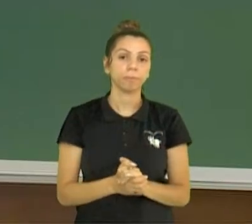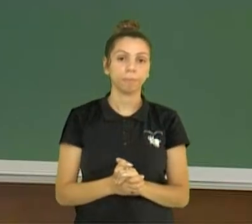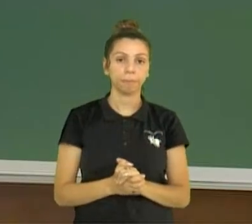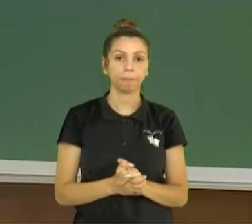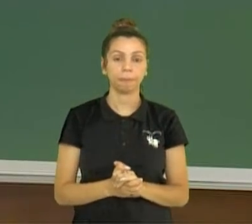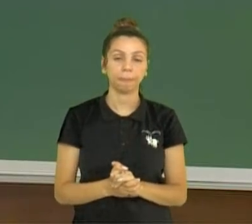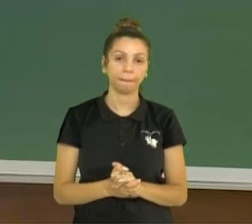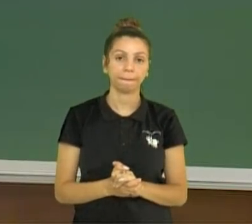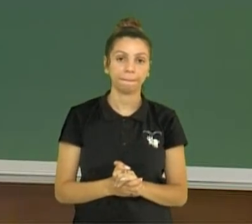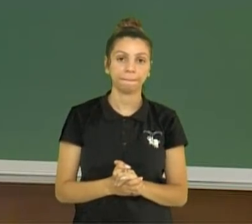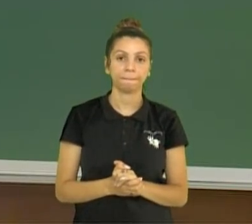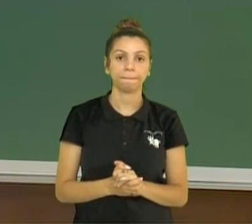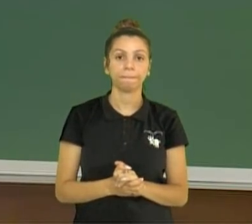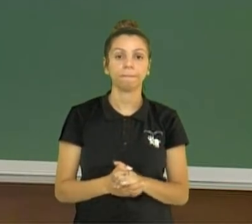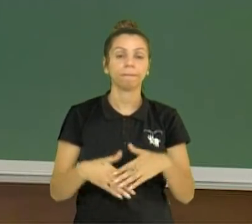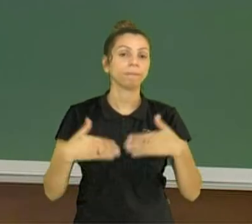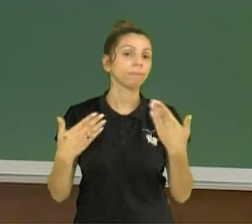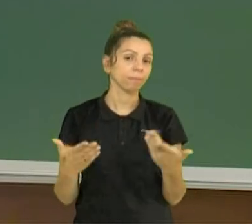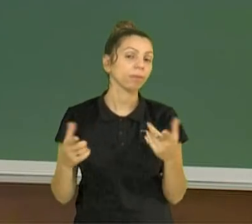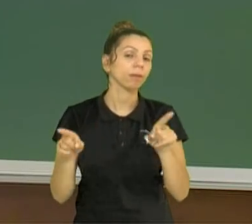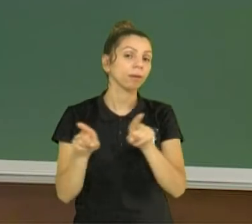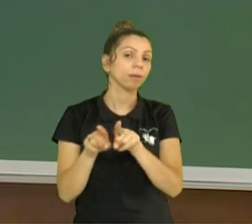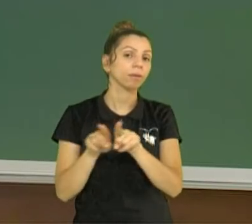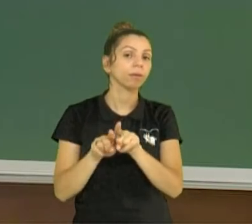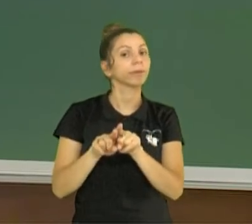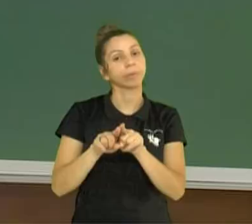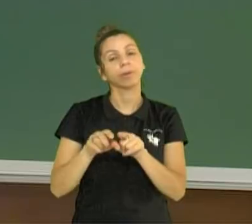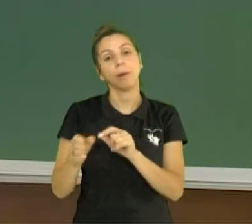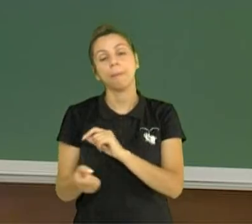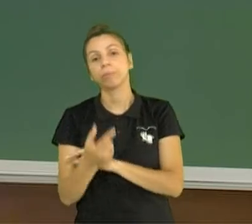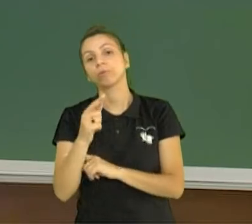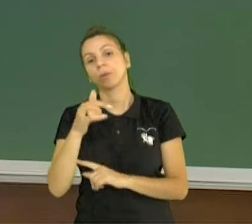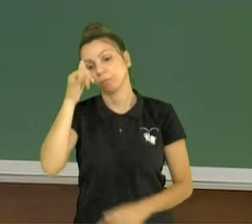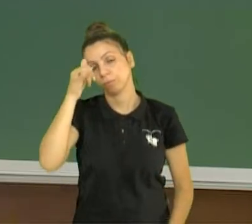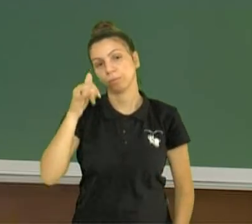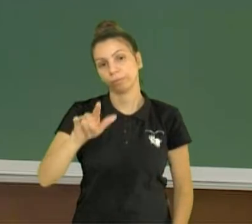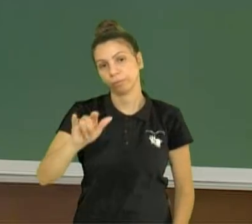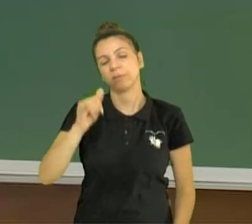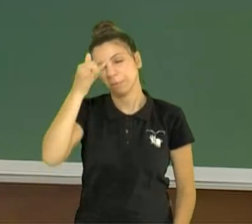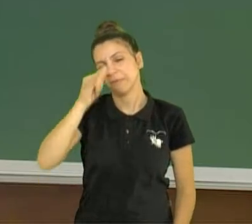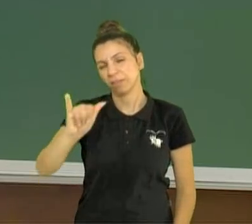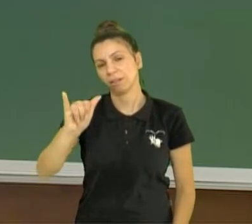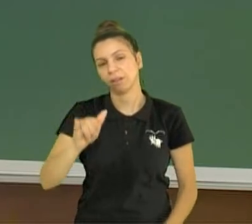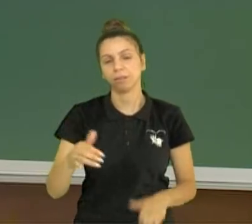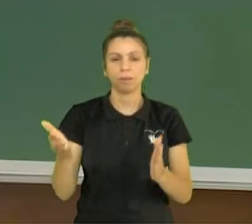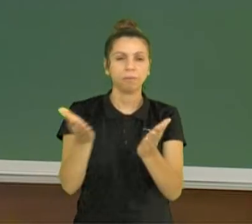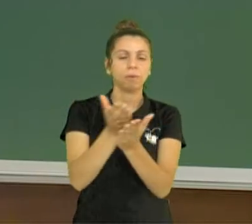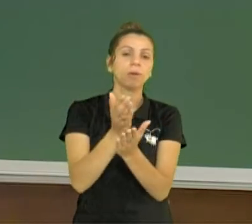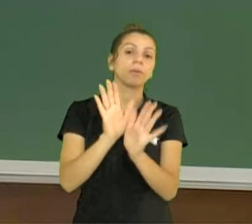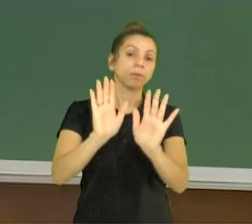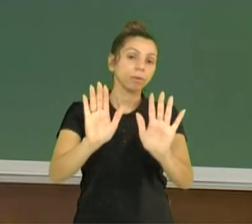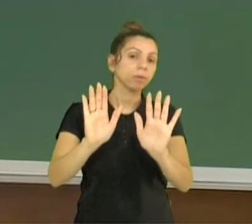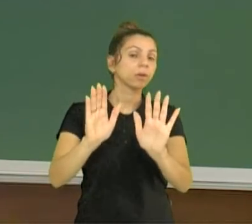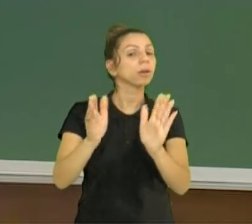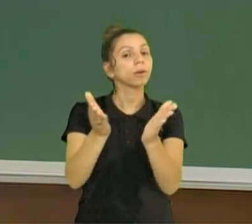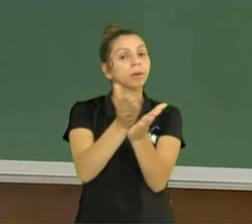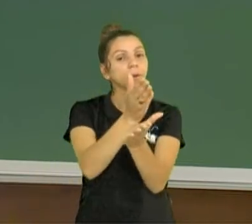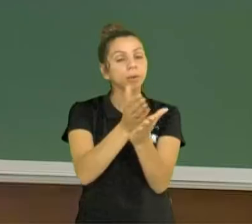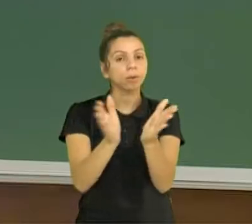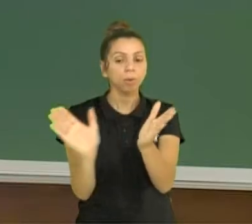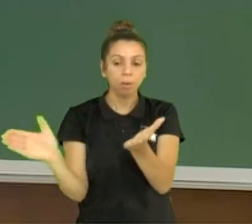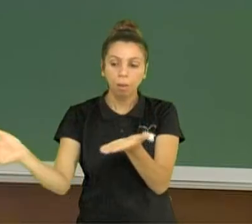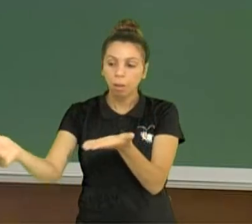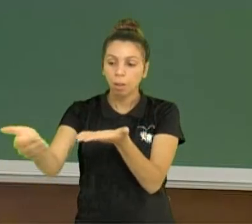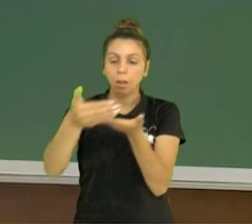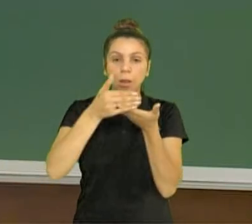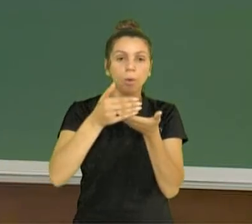viram a brincadeira que o Roberto falou ali, iria tender a abusar dele. Vamos pensar bem, né? Dividir os três poderes, pegar os três poderes para na mão de